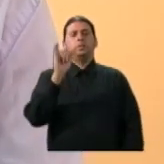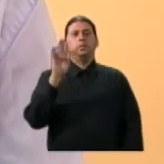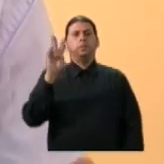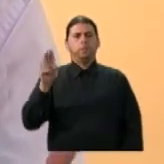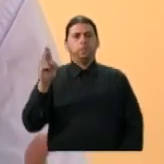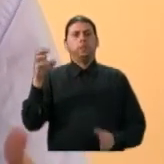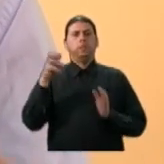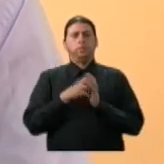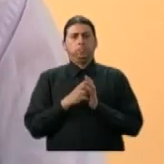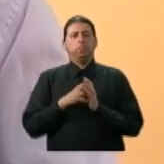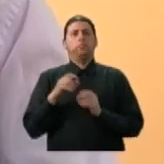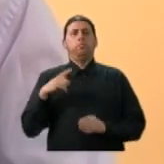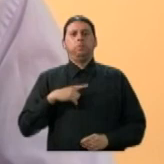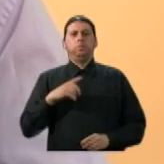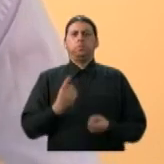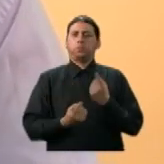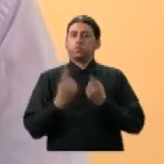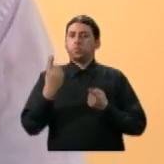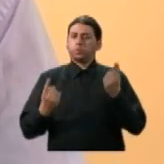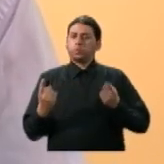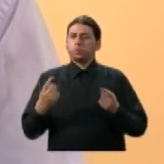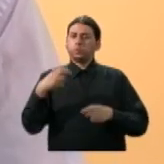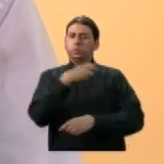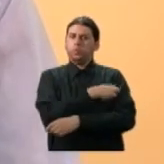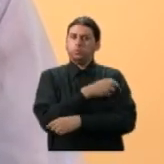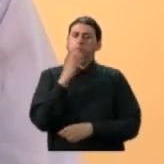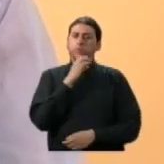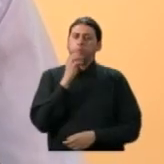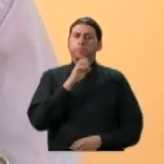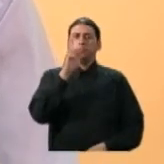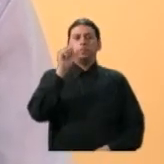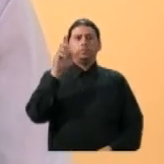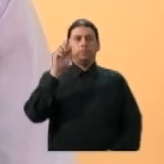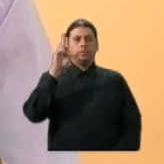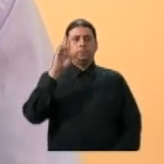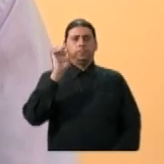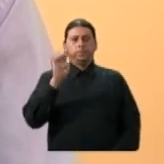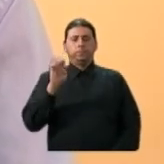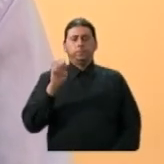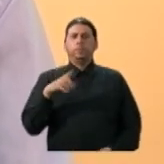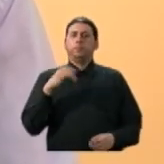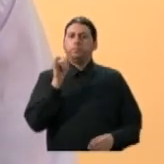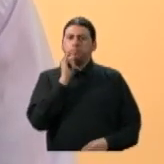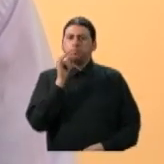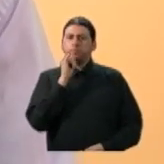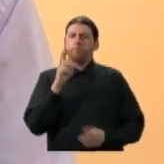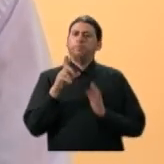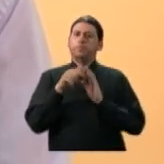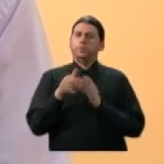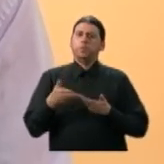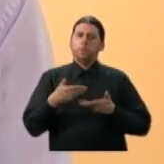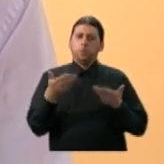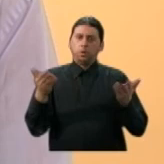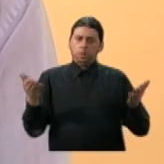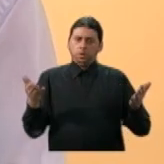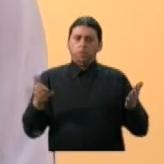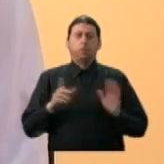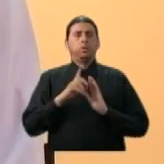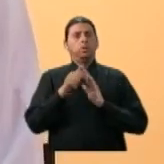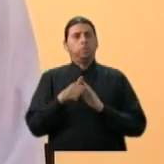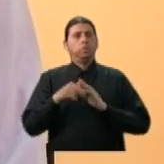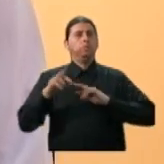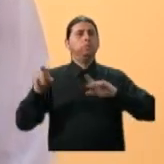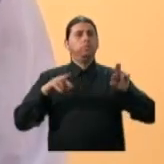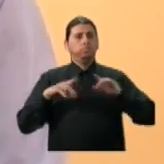como o caso da dengue, são rapidamente testadas e colocadas à disposição, e